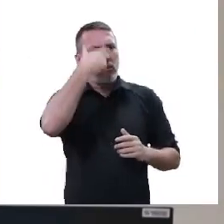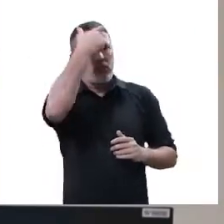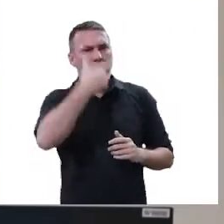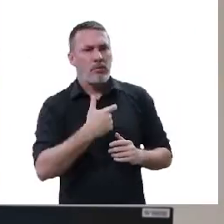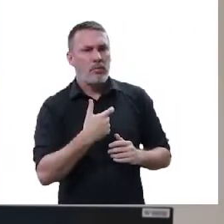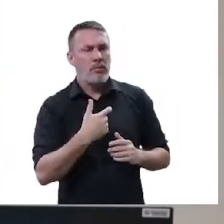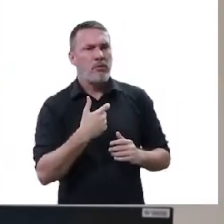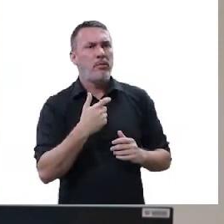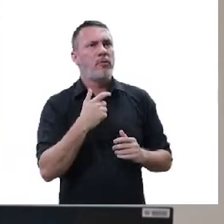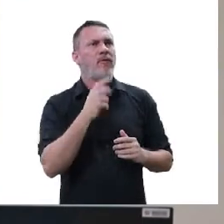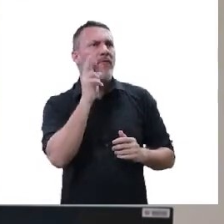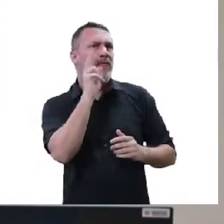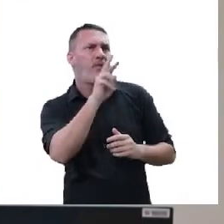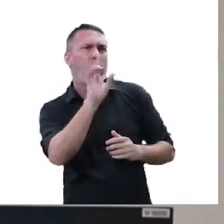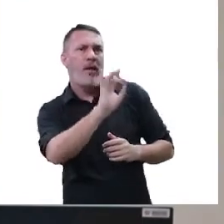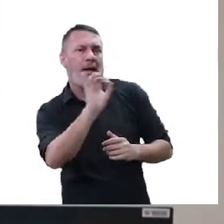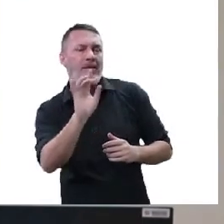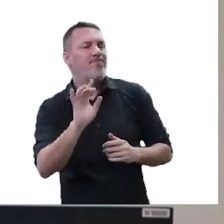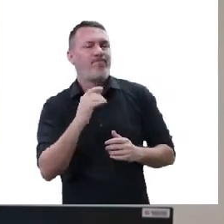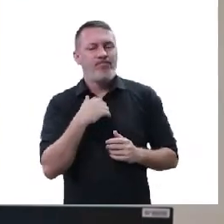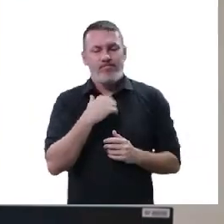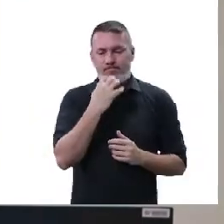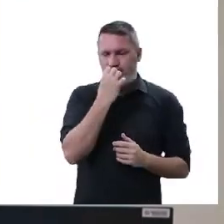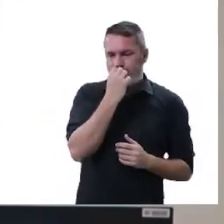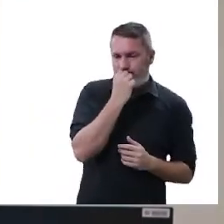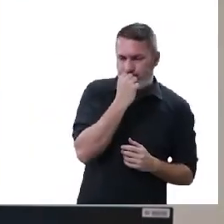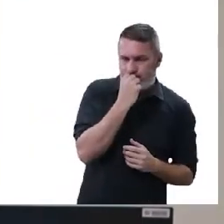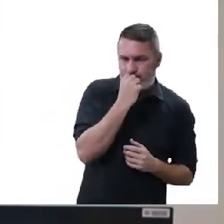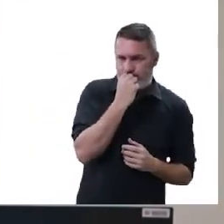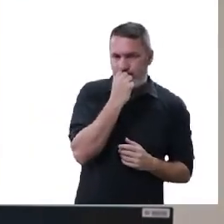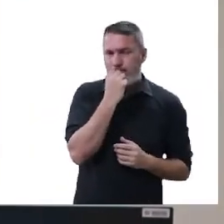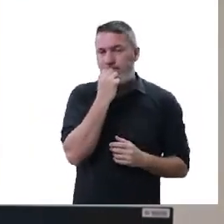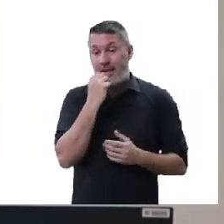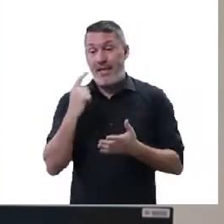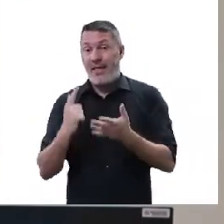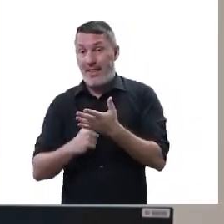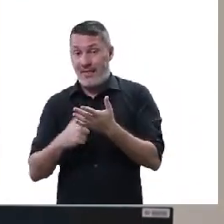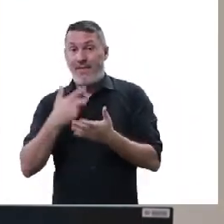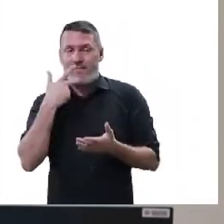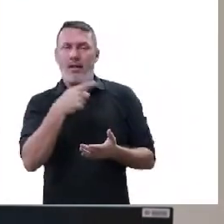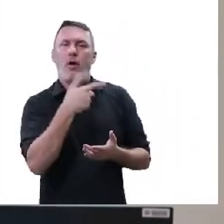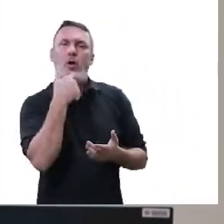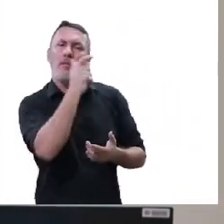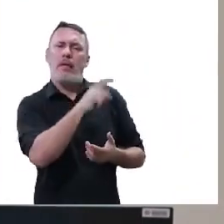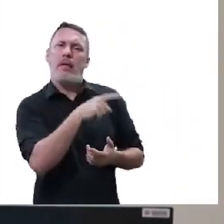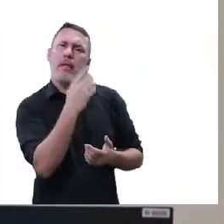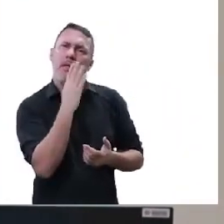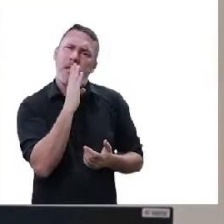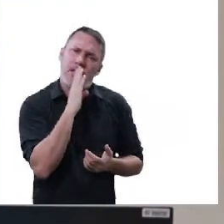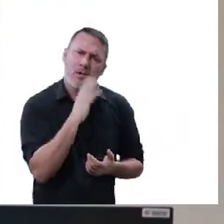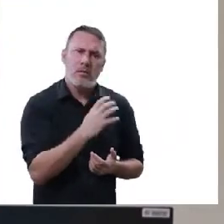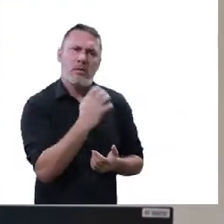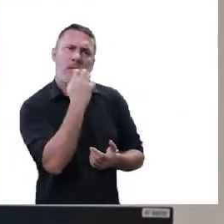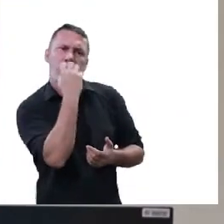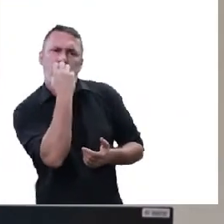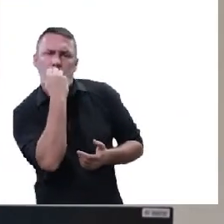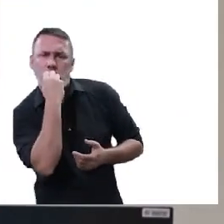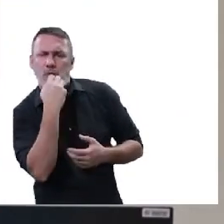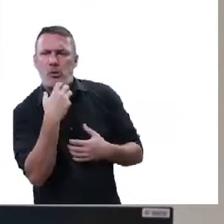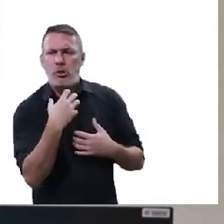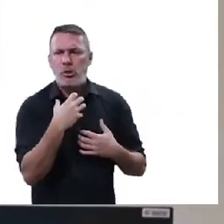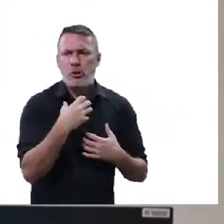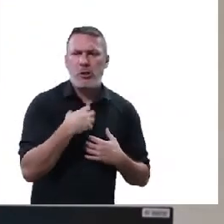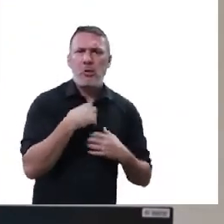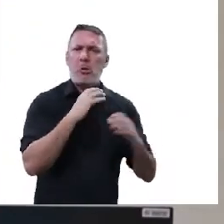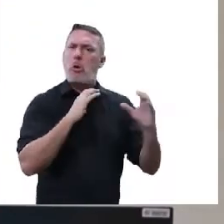livro Vida Seca de Graciliano Ramos, ficasse quieto. Por vezes o livro fala que ele é quieto, quieto, né? Ele ficava no